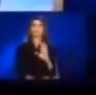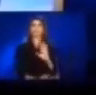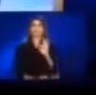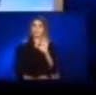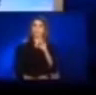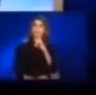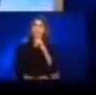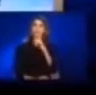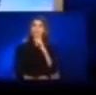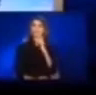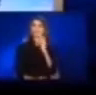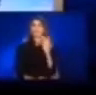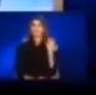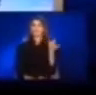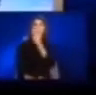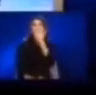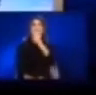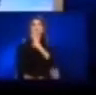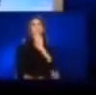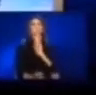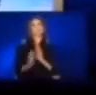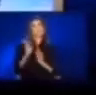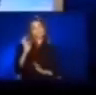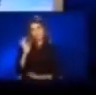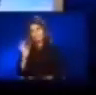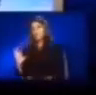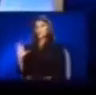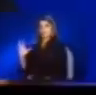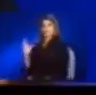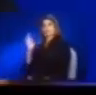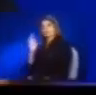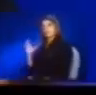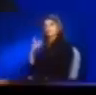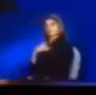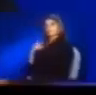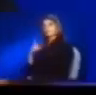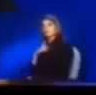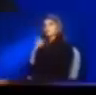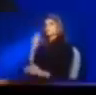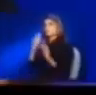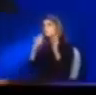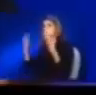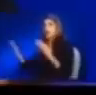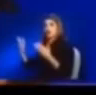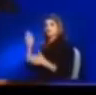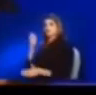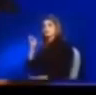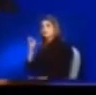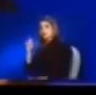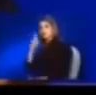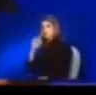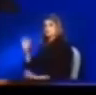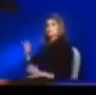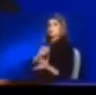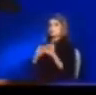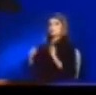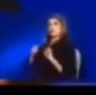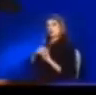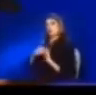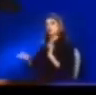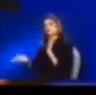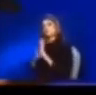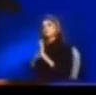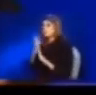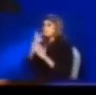questão estética, é técnica. Não, é uma questão técnica. Sempre que ele estiver exposto a risco biológico, o empregador